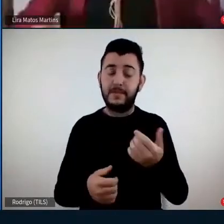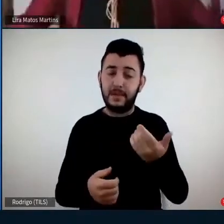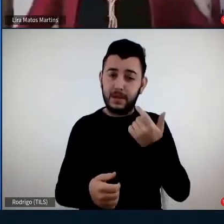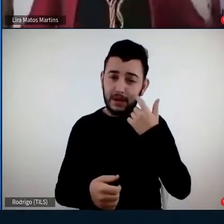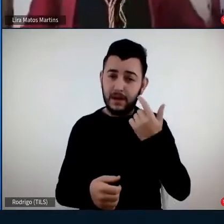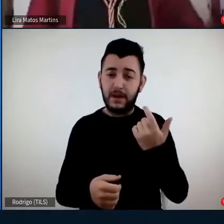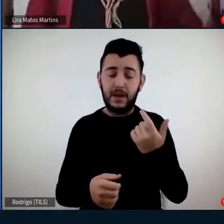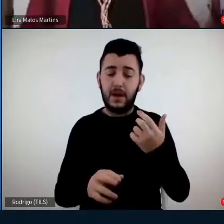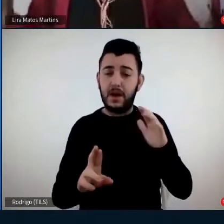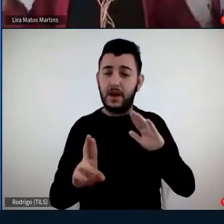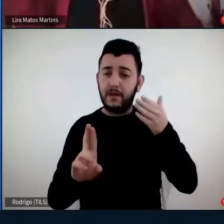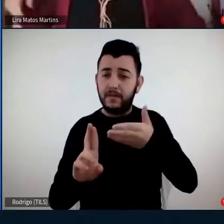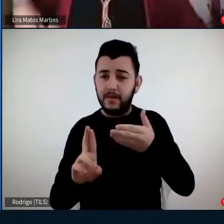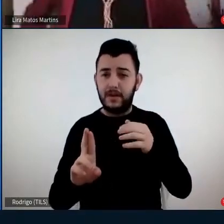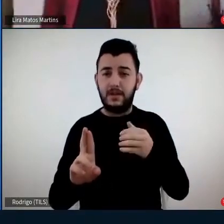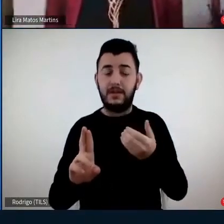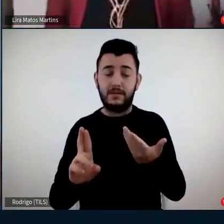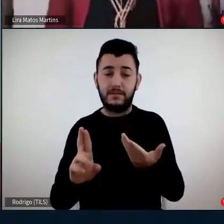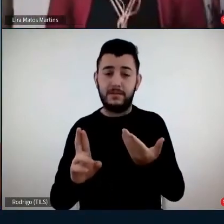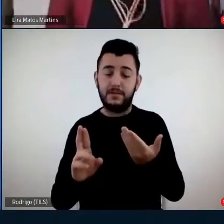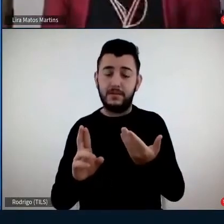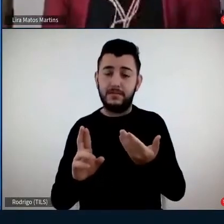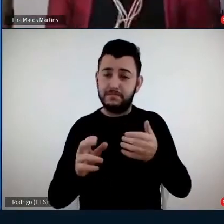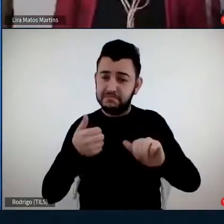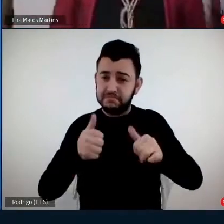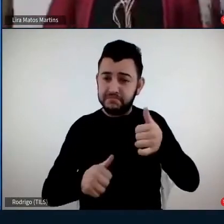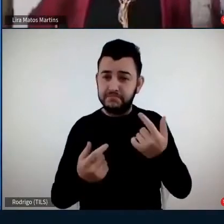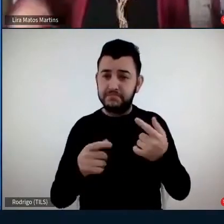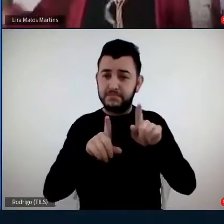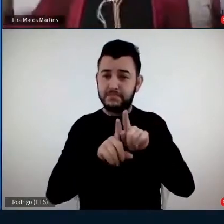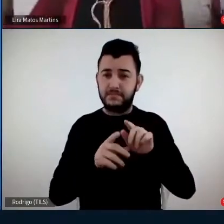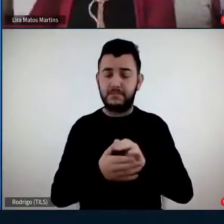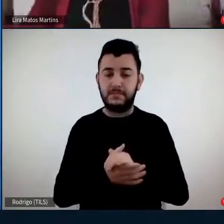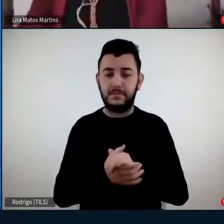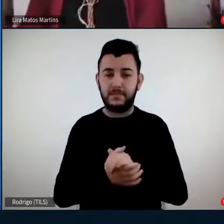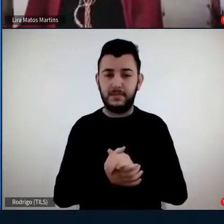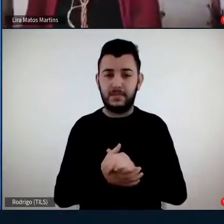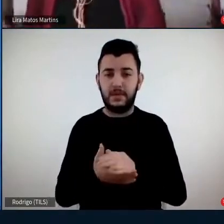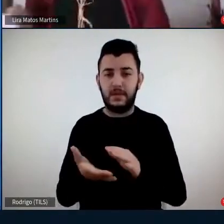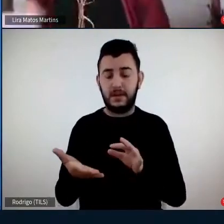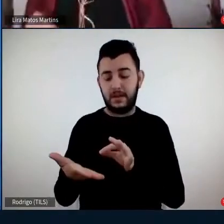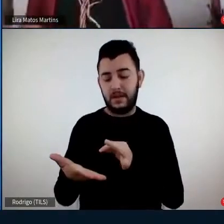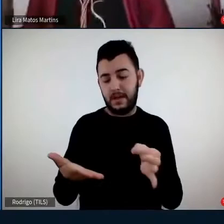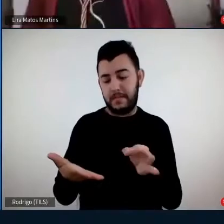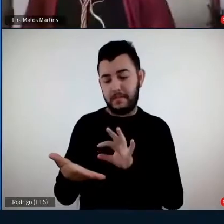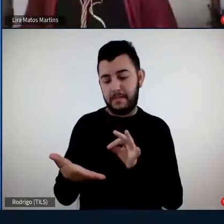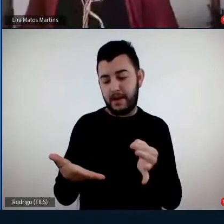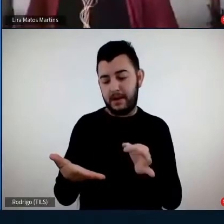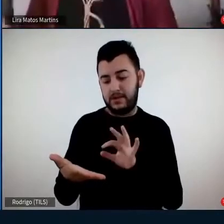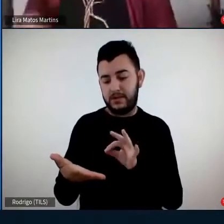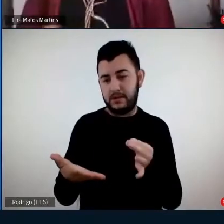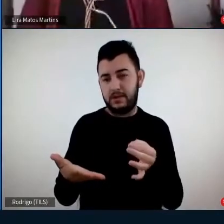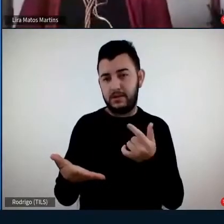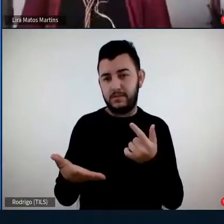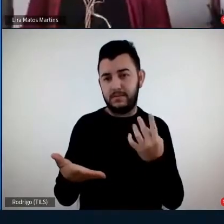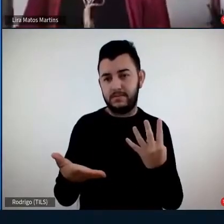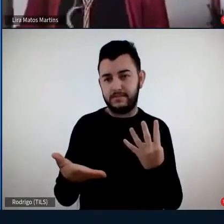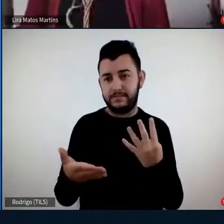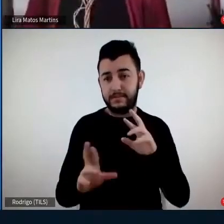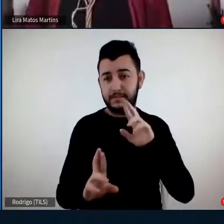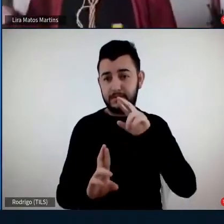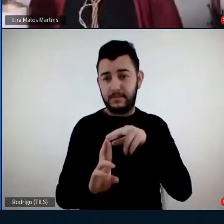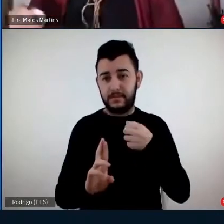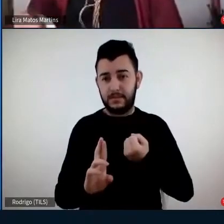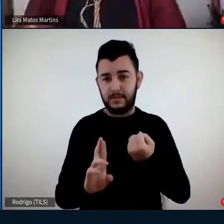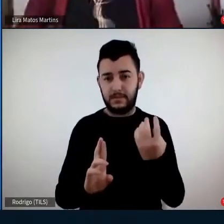as referências que você emprega. Na página 24, no segundo parágrafo, depois